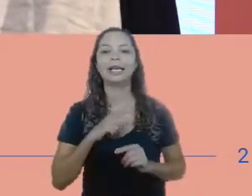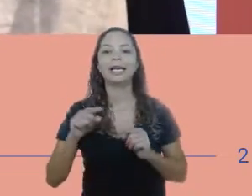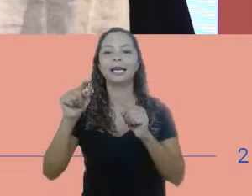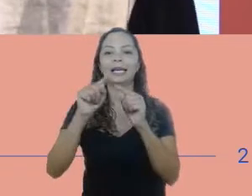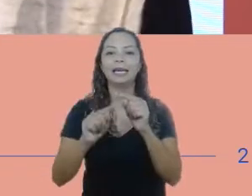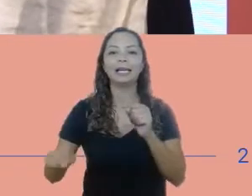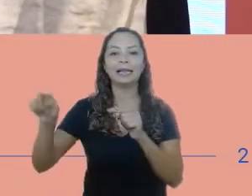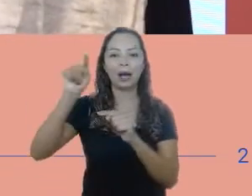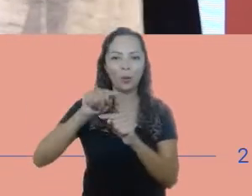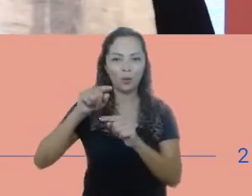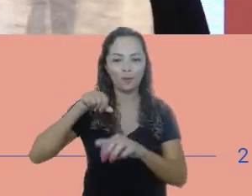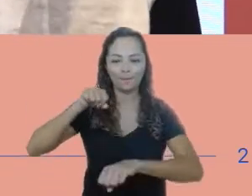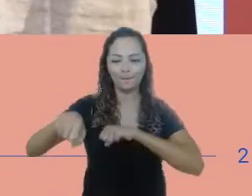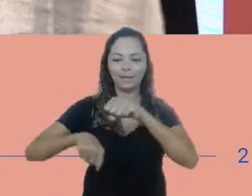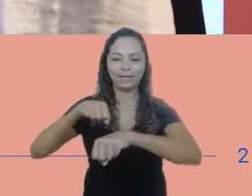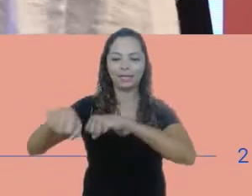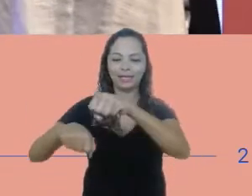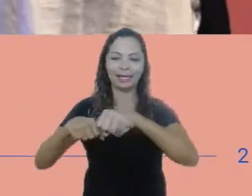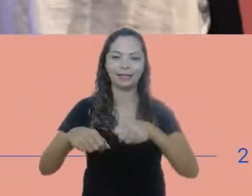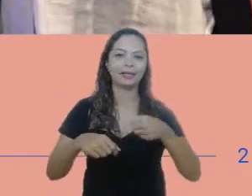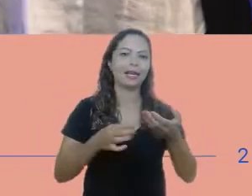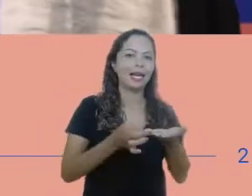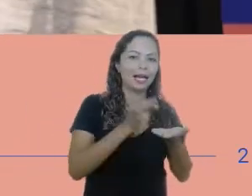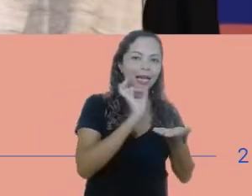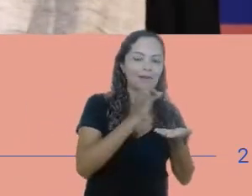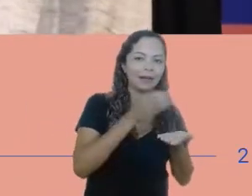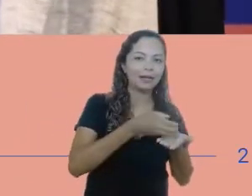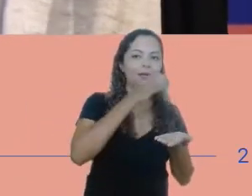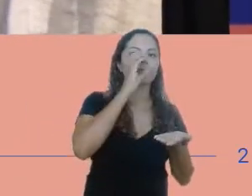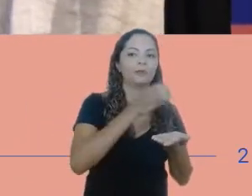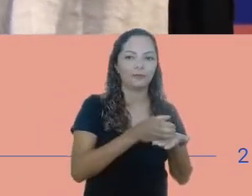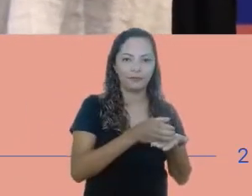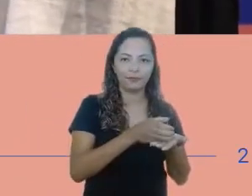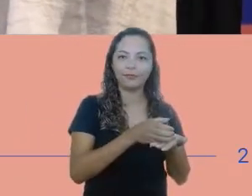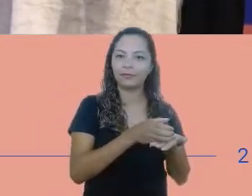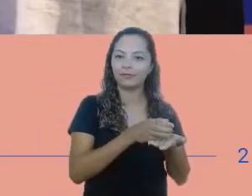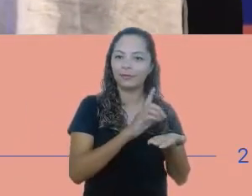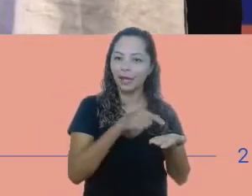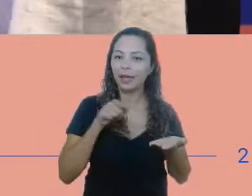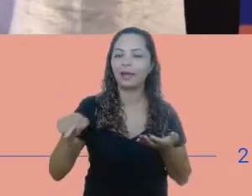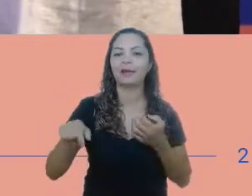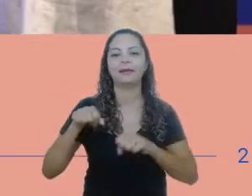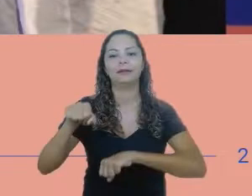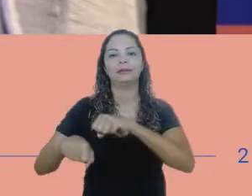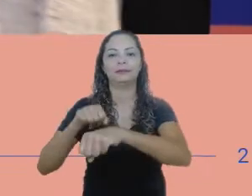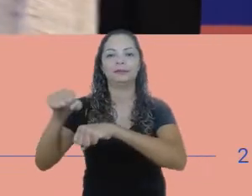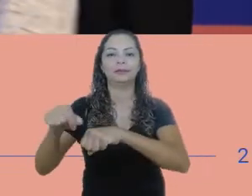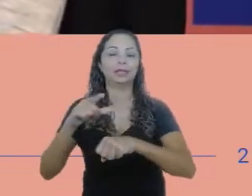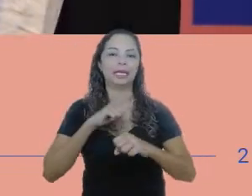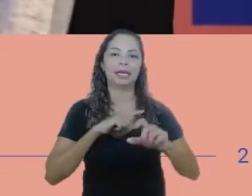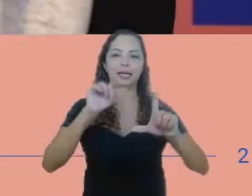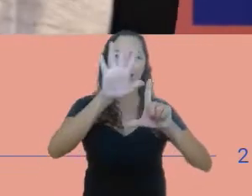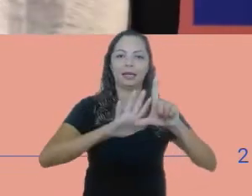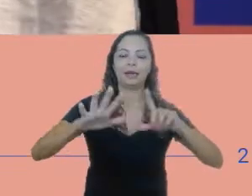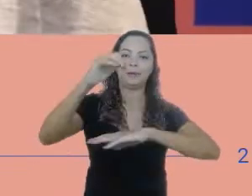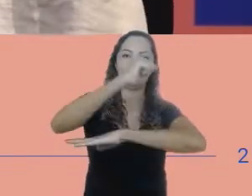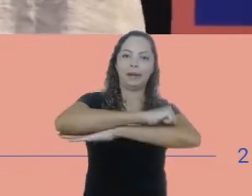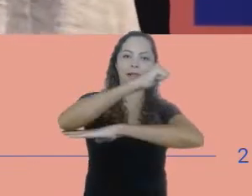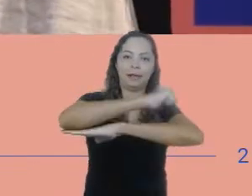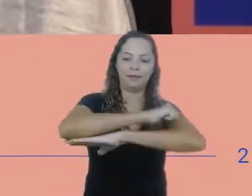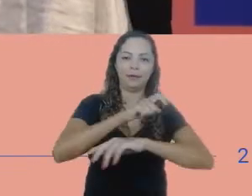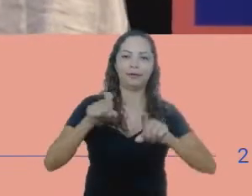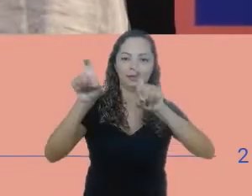Então sendo que a bike do Itaú virou o copo de café então eles criaram uma plataforma digital que conecta várias